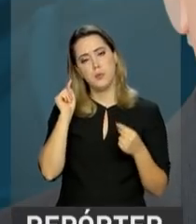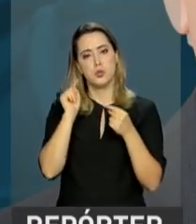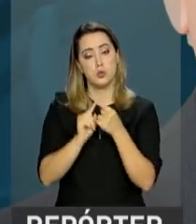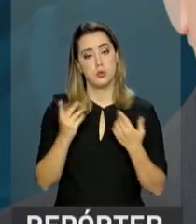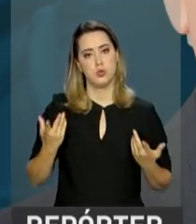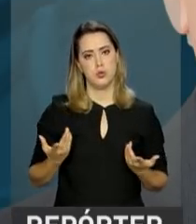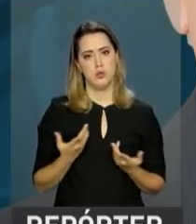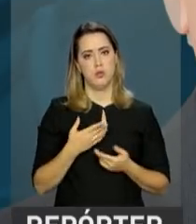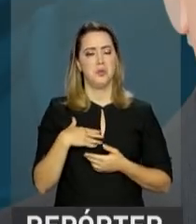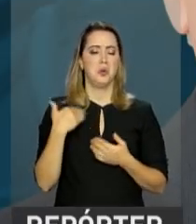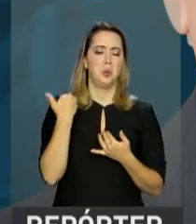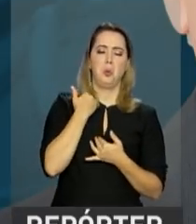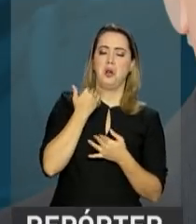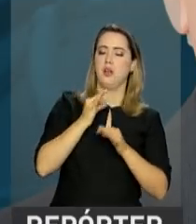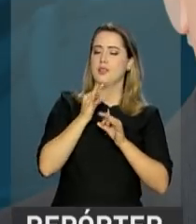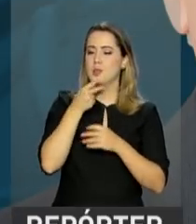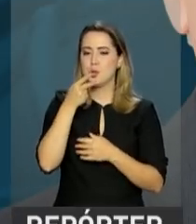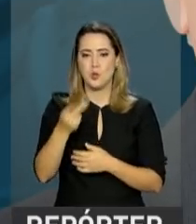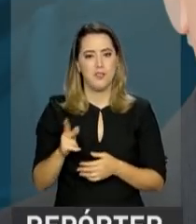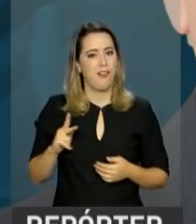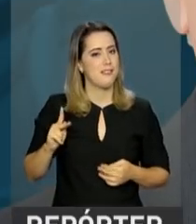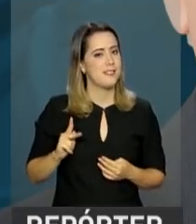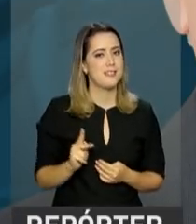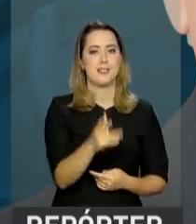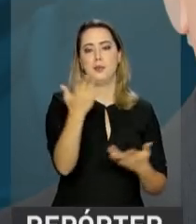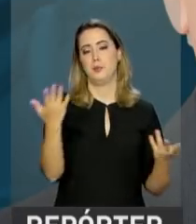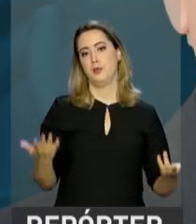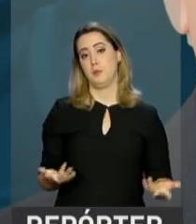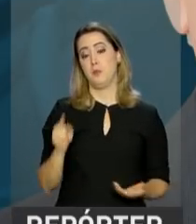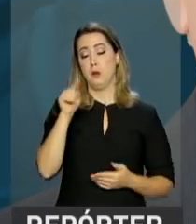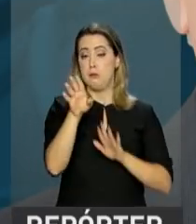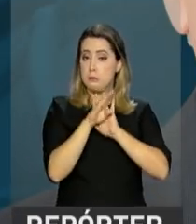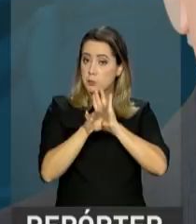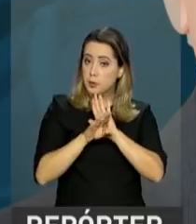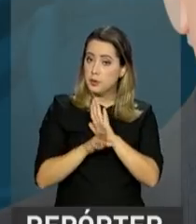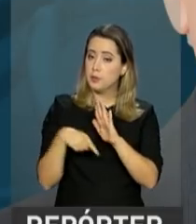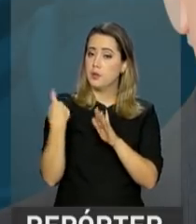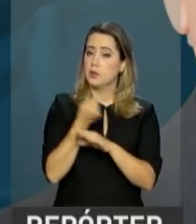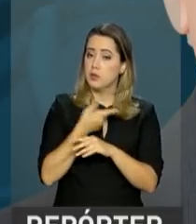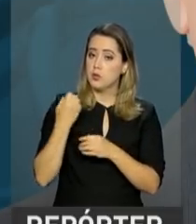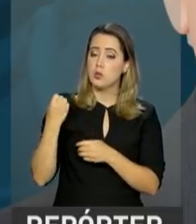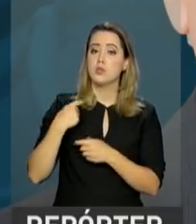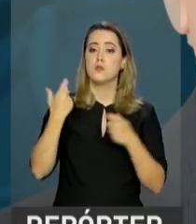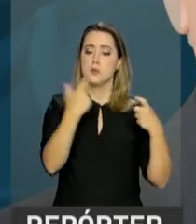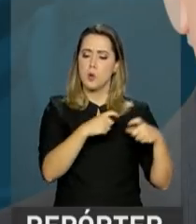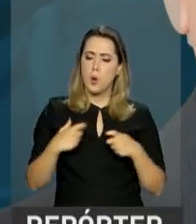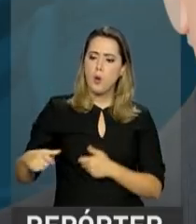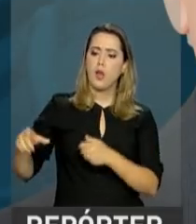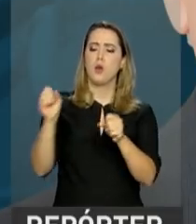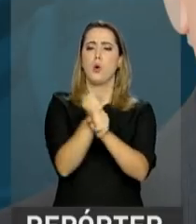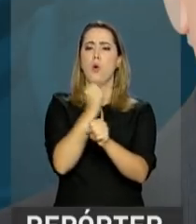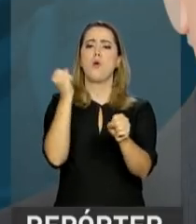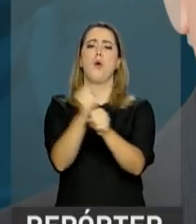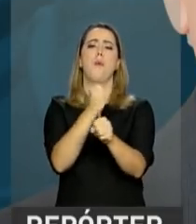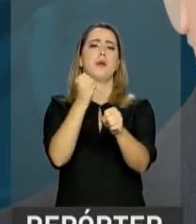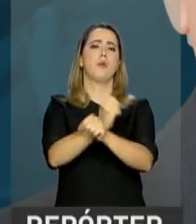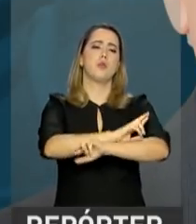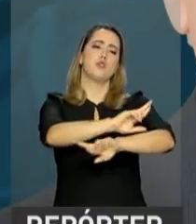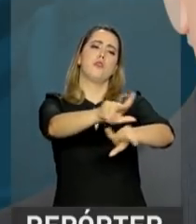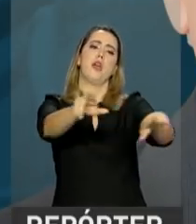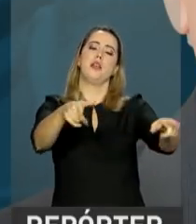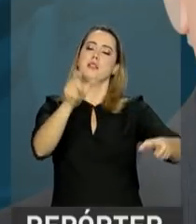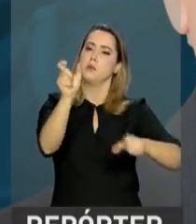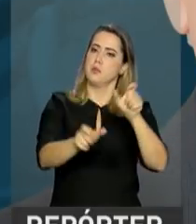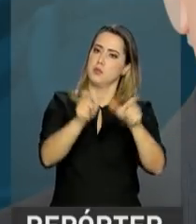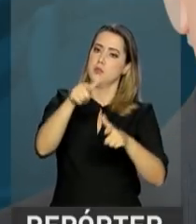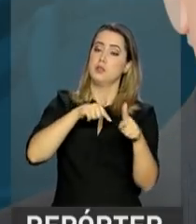de dizer isso e olhe com esse programa nós vamos encher os canteiros de obras de muitos e muitos trabalhadores